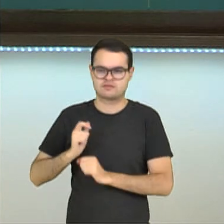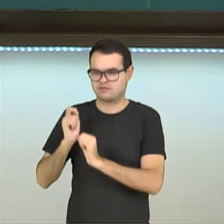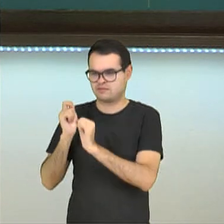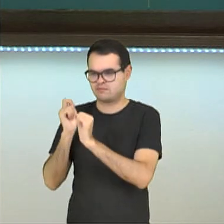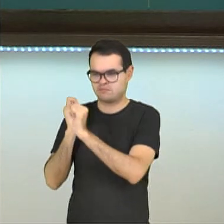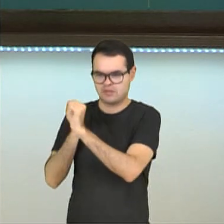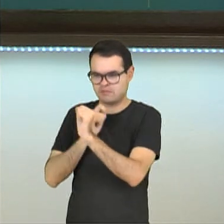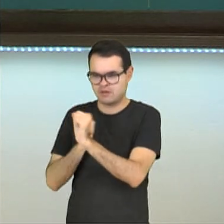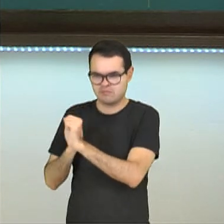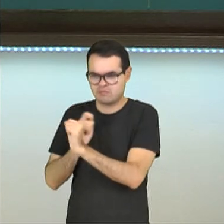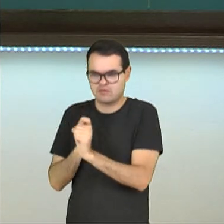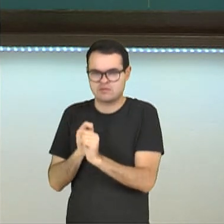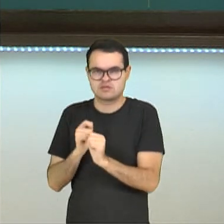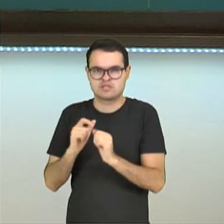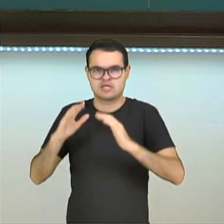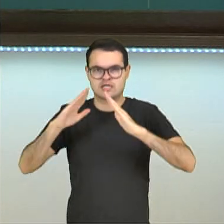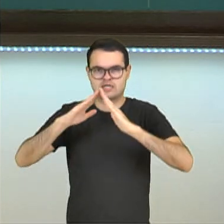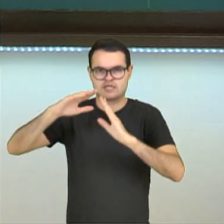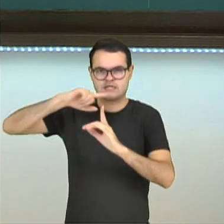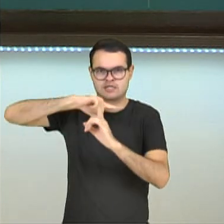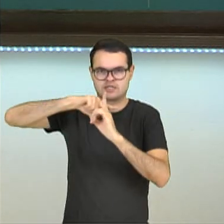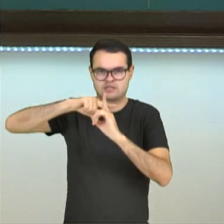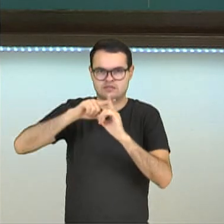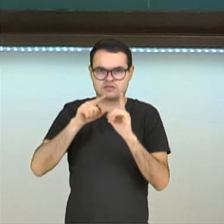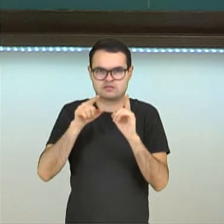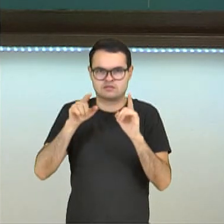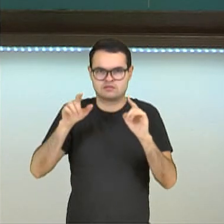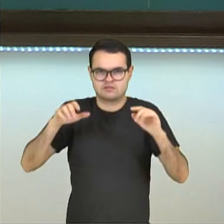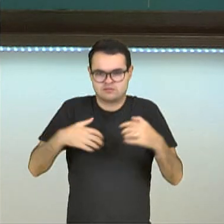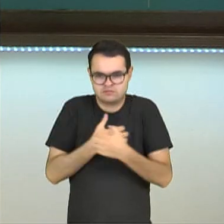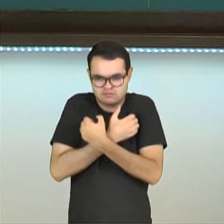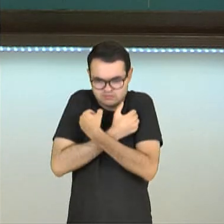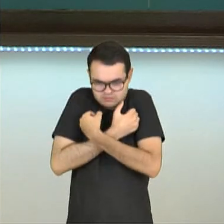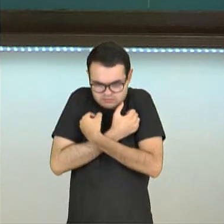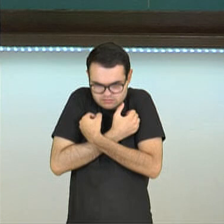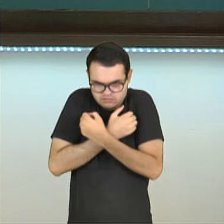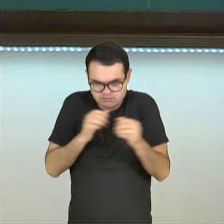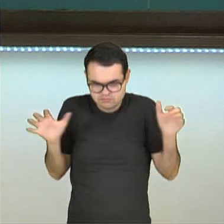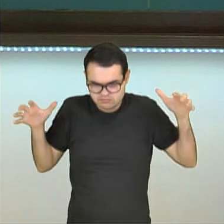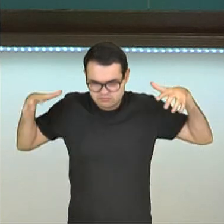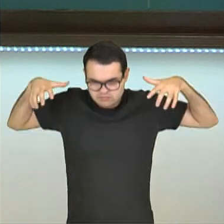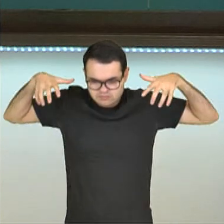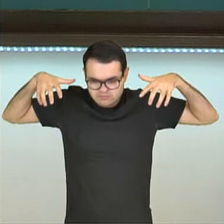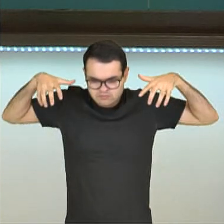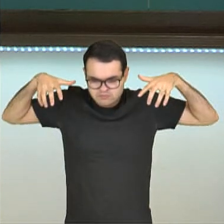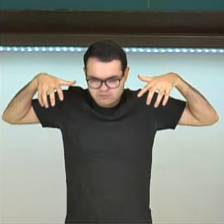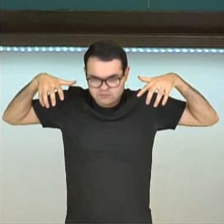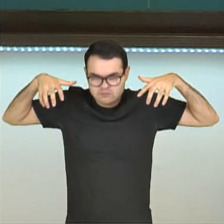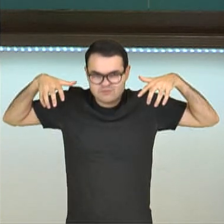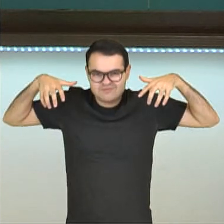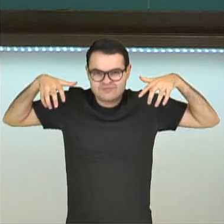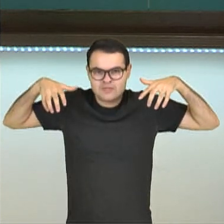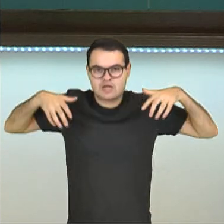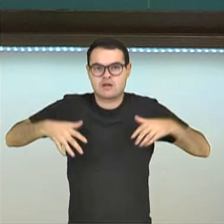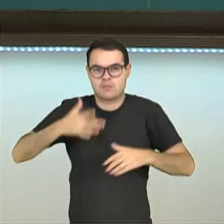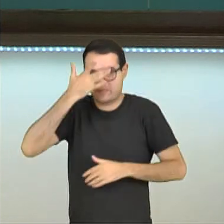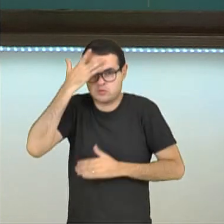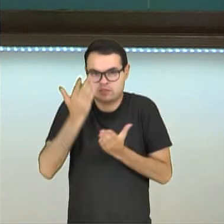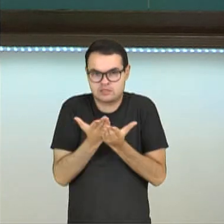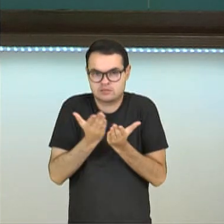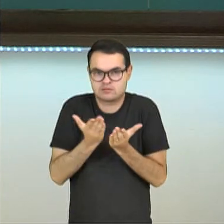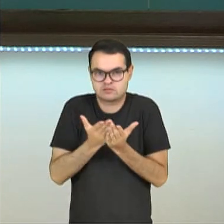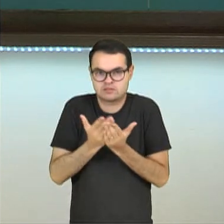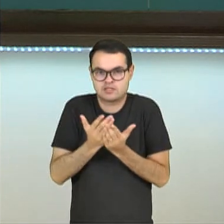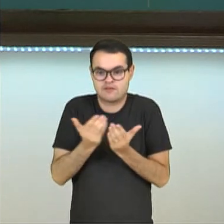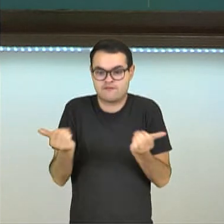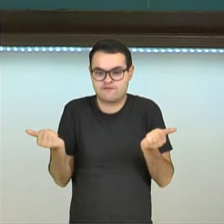esculturas em gárgulas nas igrejas, que era para amedrontar, né? Para os fiéis irem para dentro mesmo, assustar quem